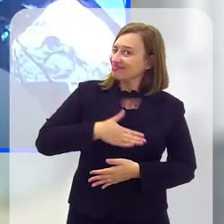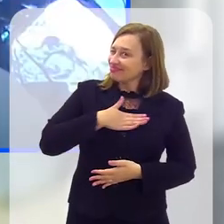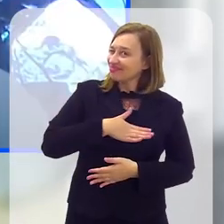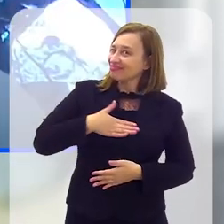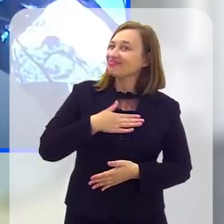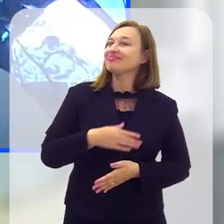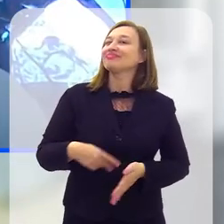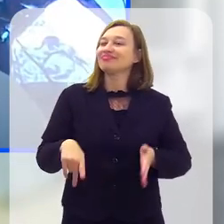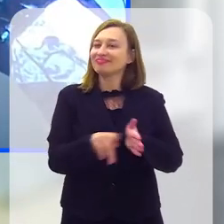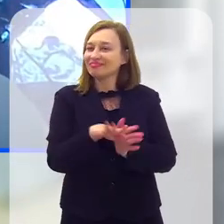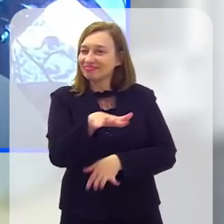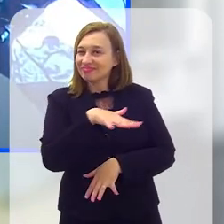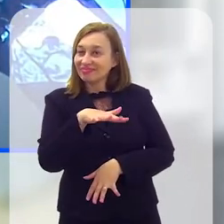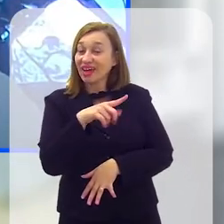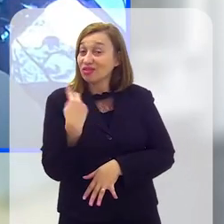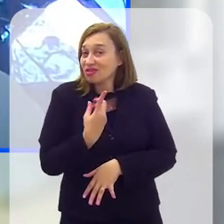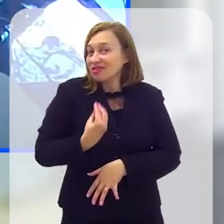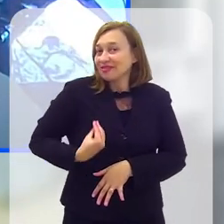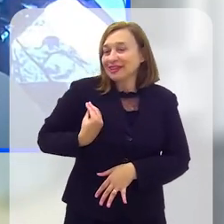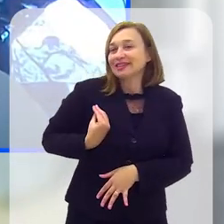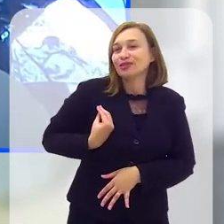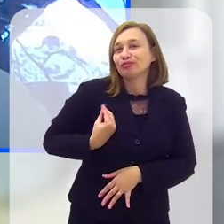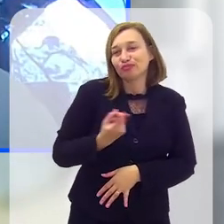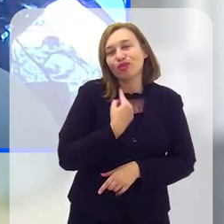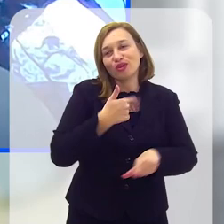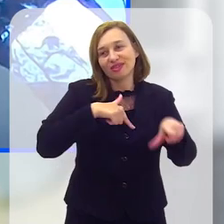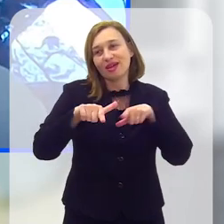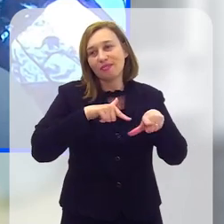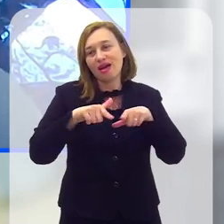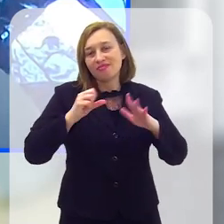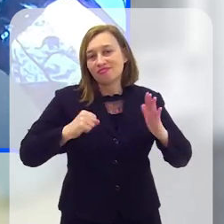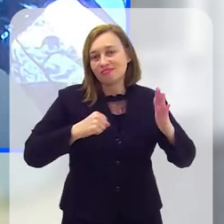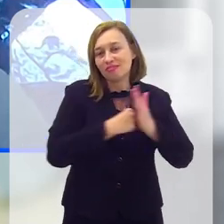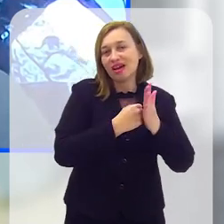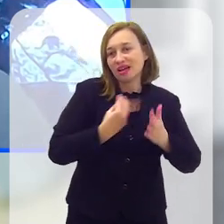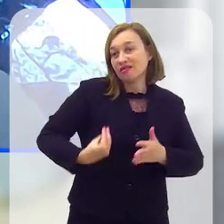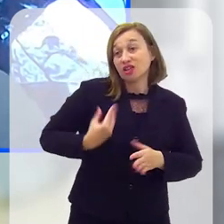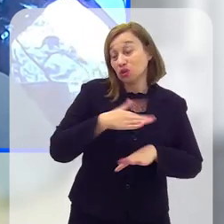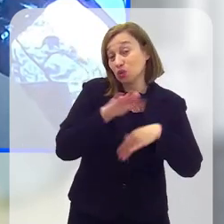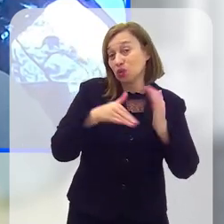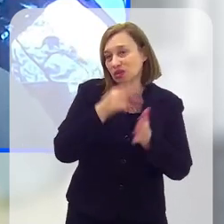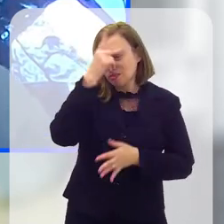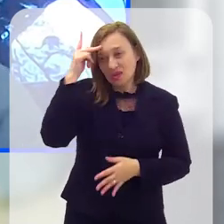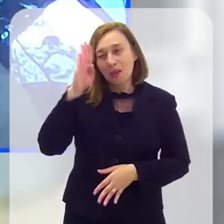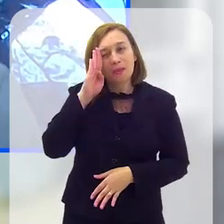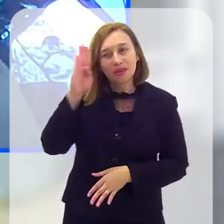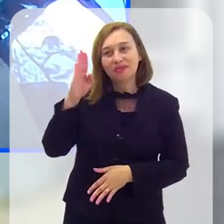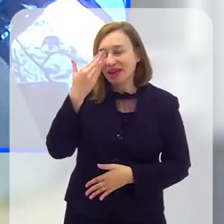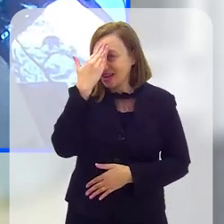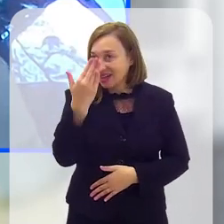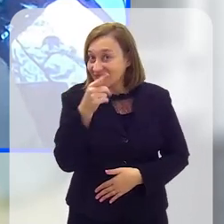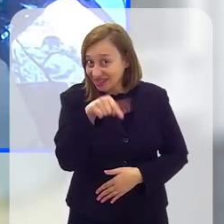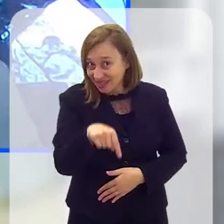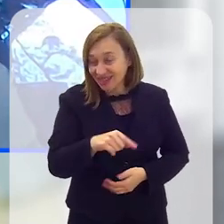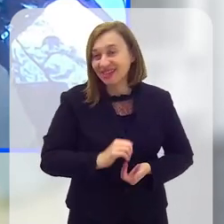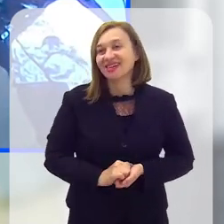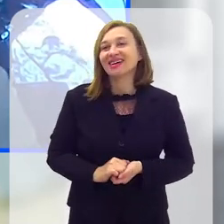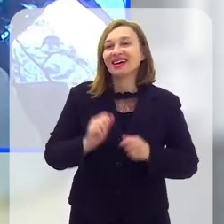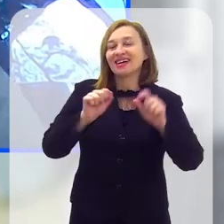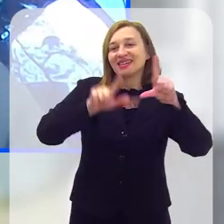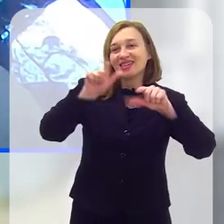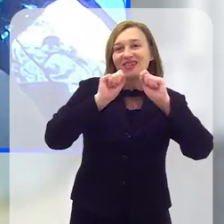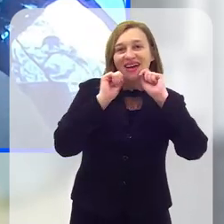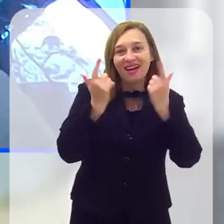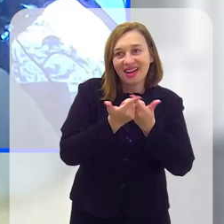É, para gente que gosta, que é da área, então, é a nossa vida, né? Impacta na vida de todo mundo. Então, é fundamental. Eu agradeço